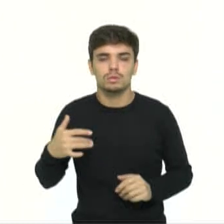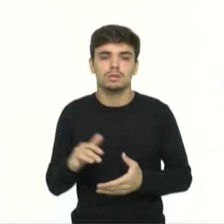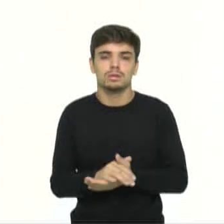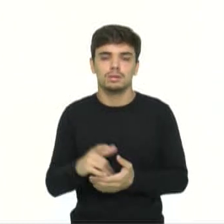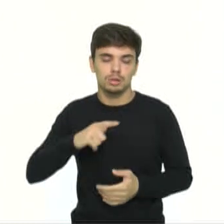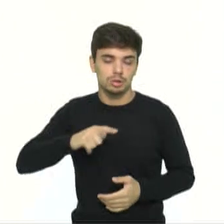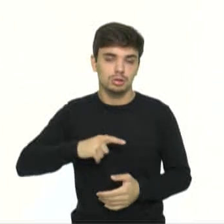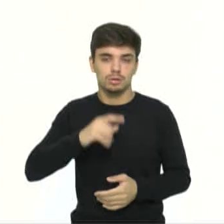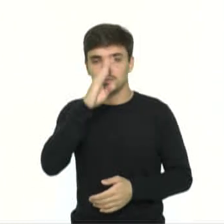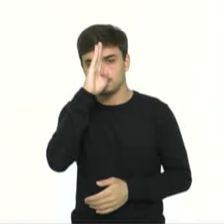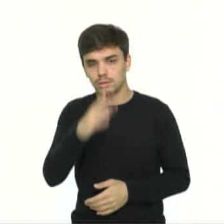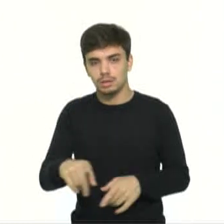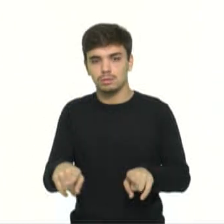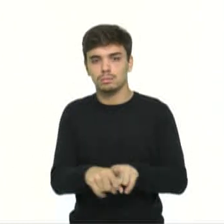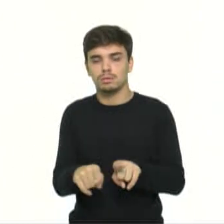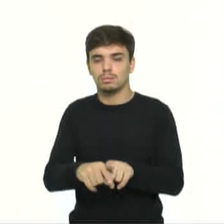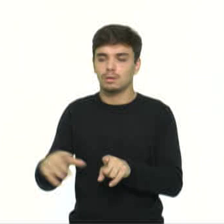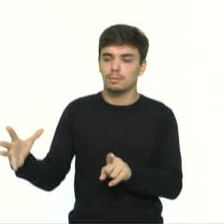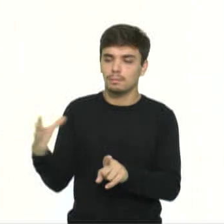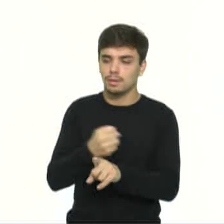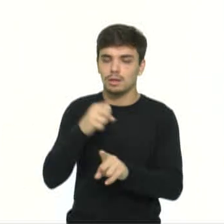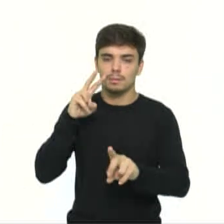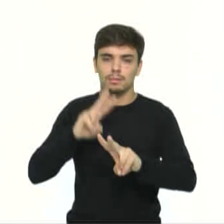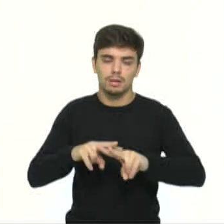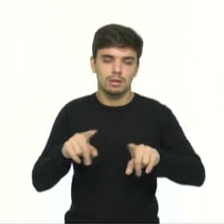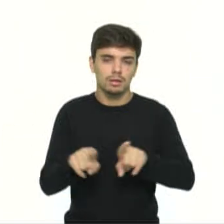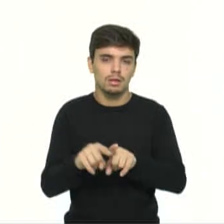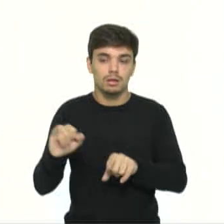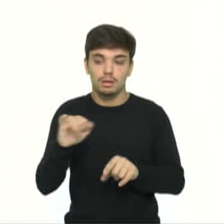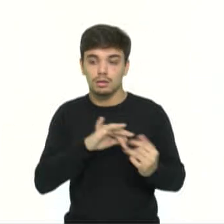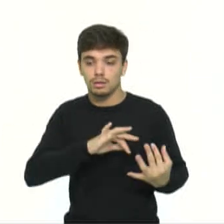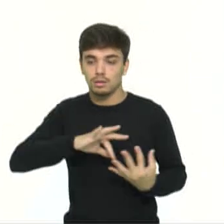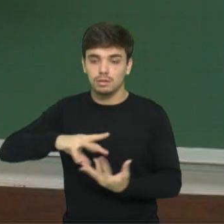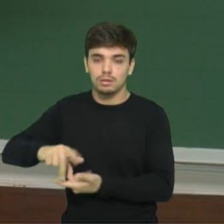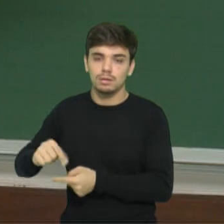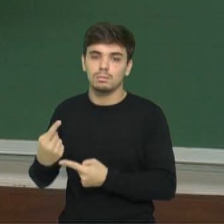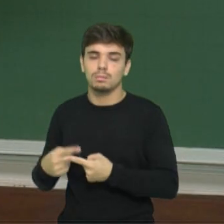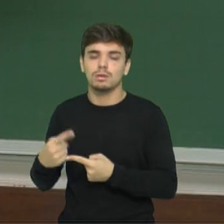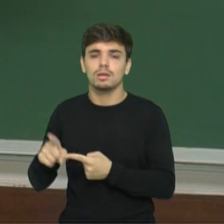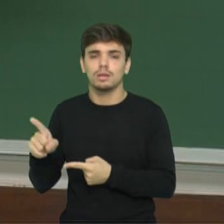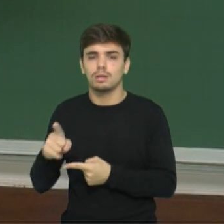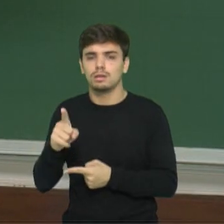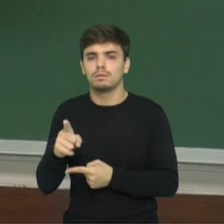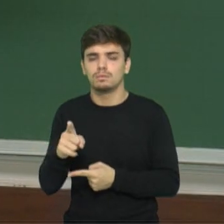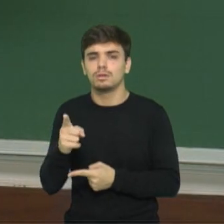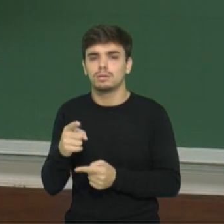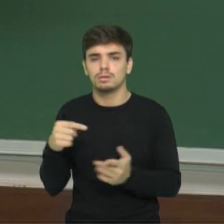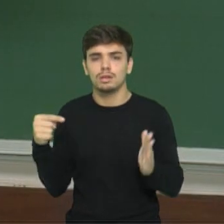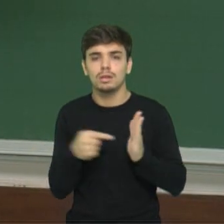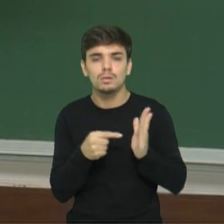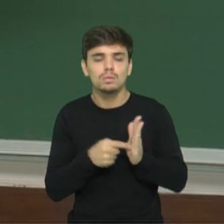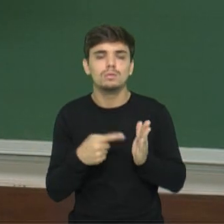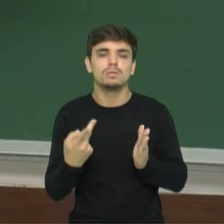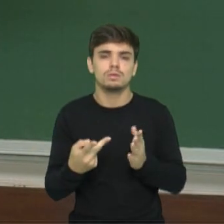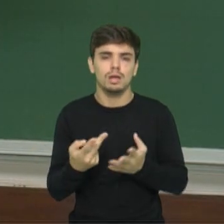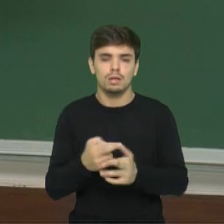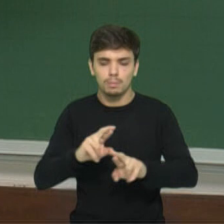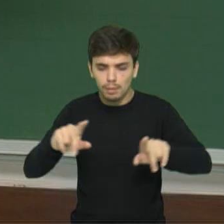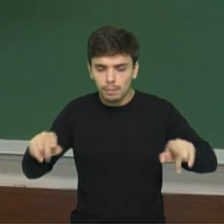mandato, né, de busca e apreensão internacional. Por quê? Porque Pinochet foi denunciado em vários tribunais